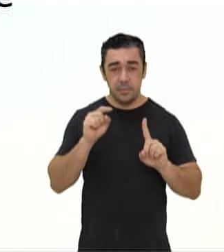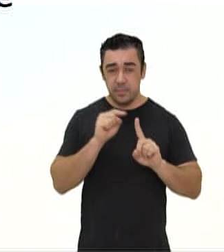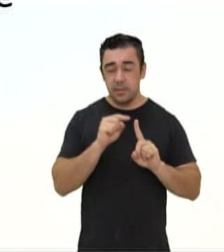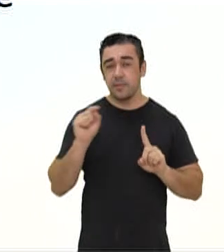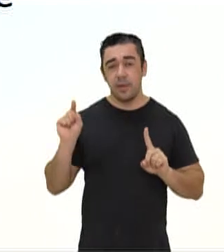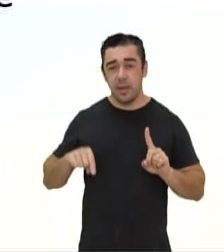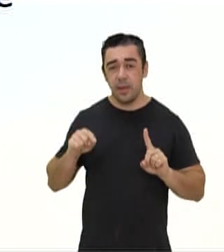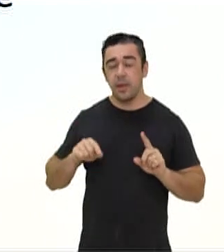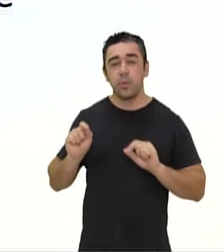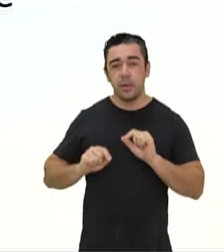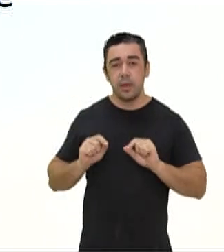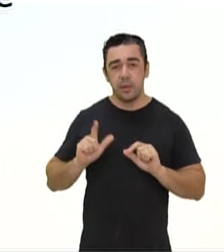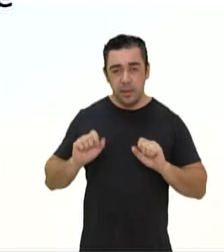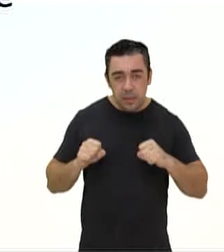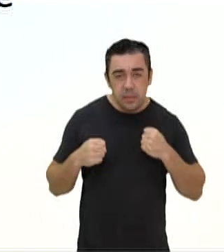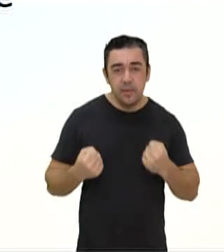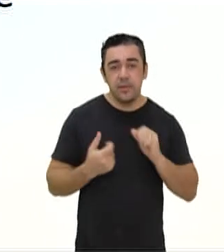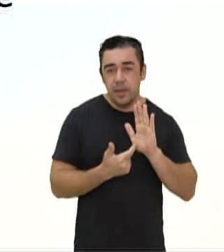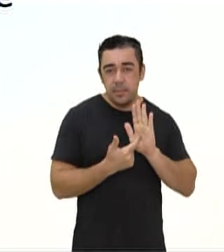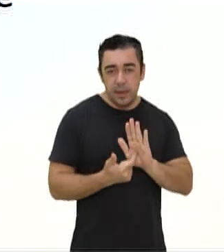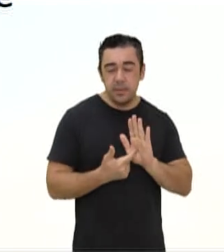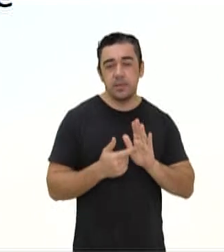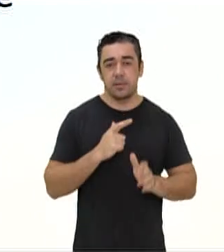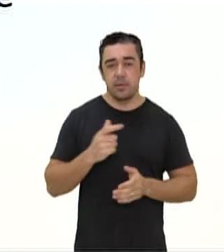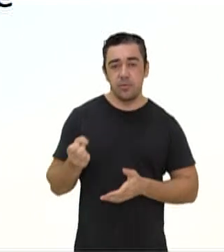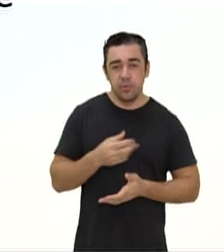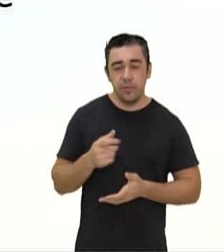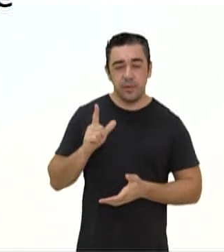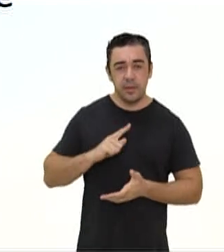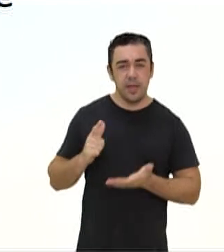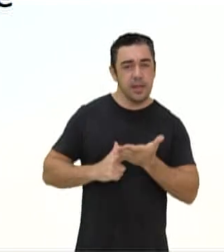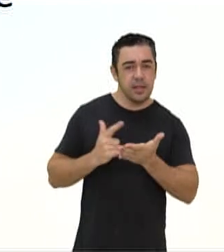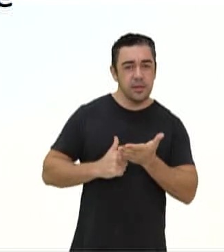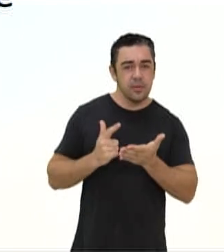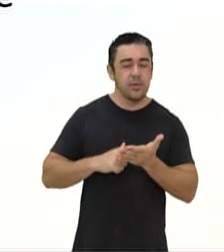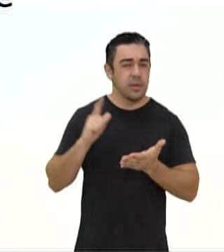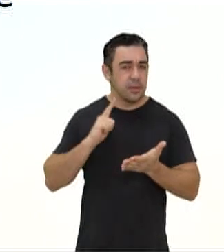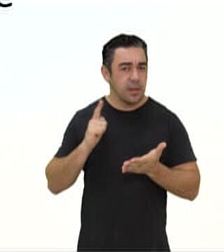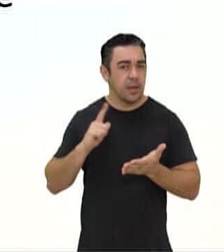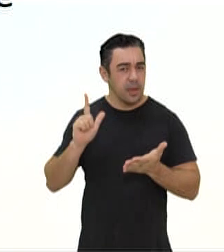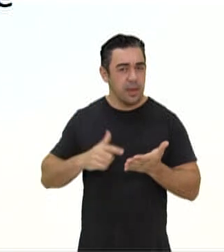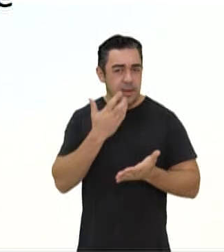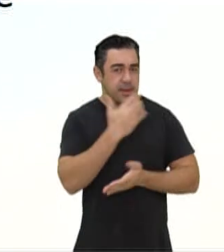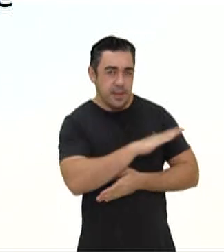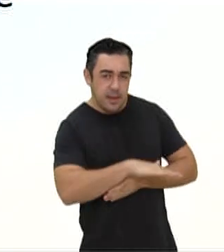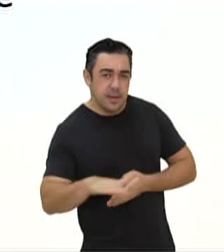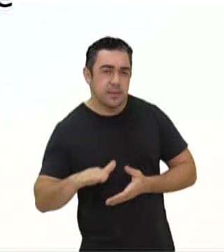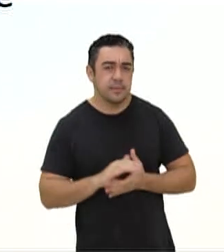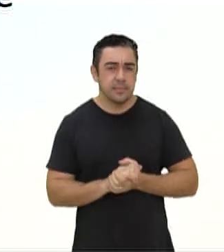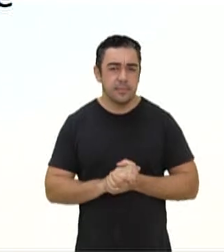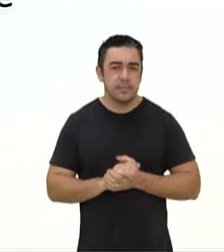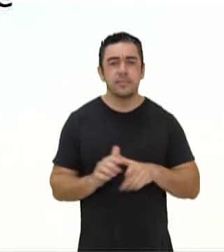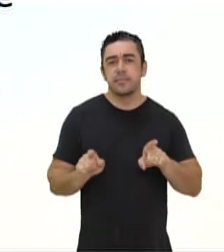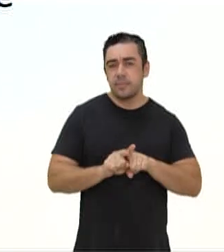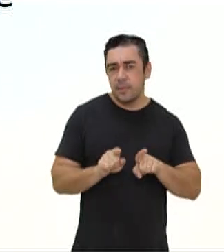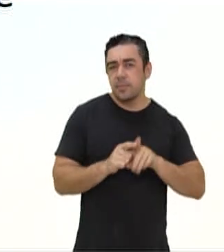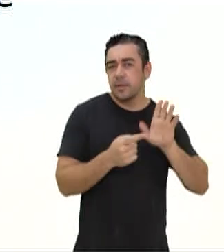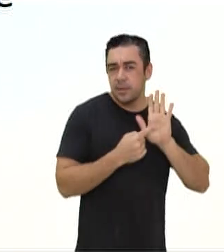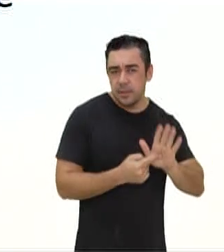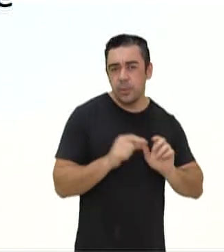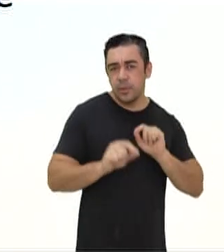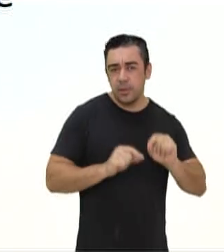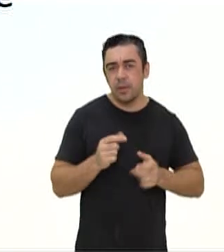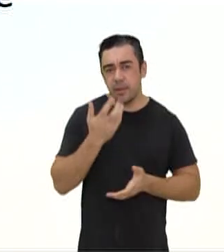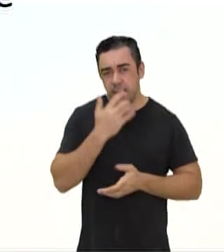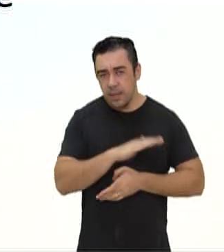é defesa de apresentação de clássicos na literatura dos espetáculos infantis, né? Também trazer ali para o